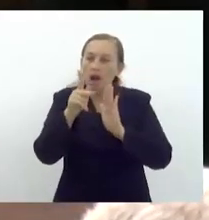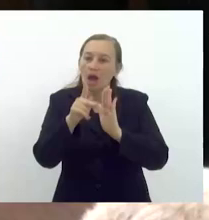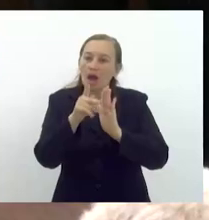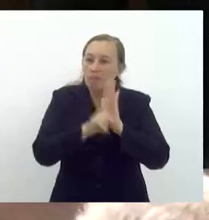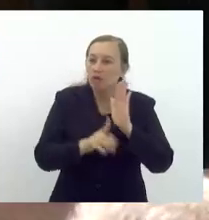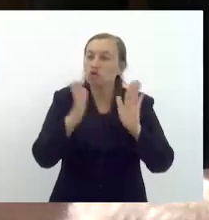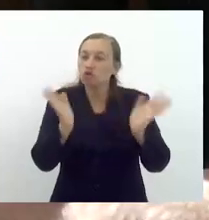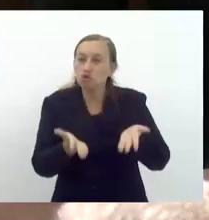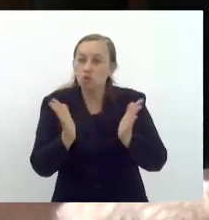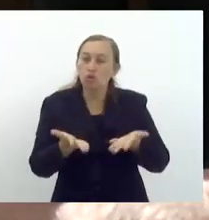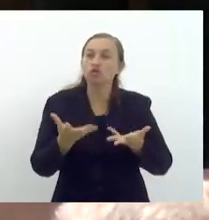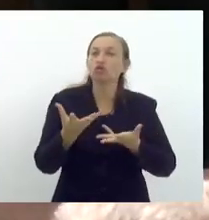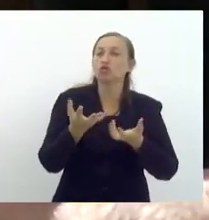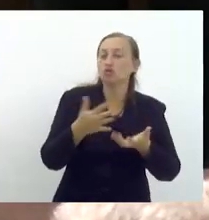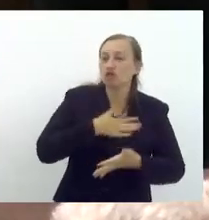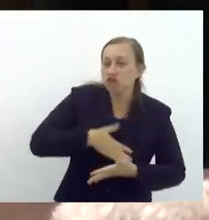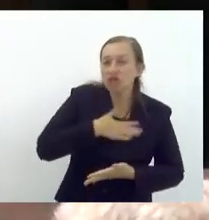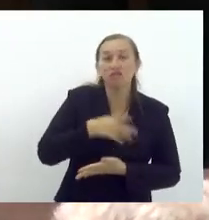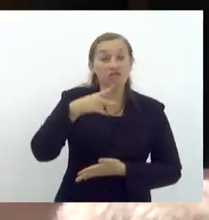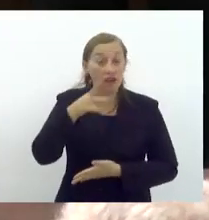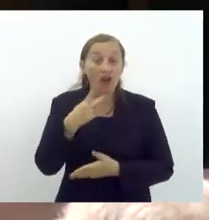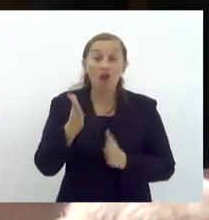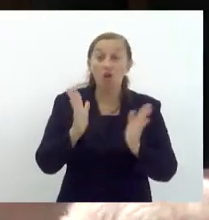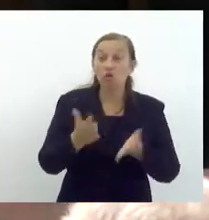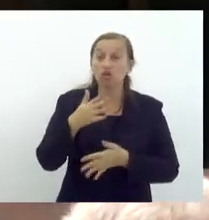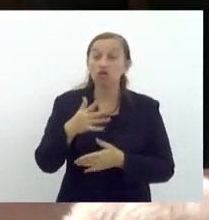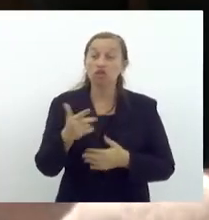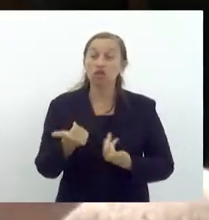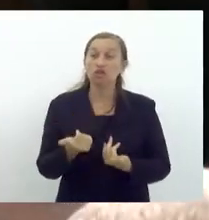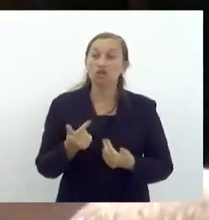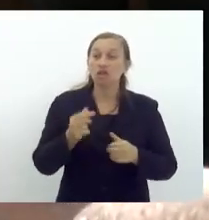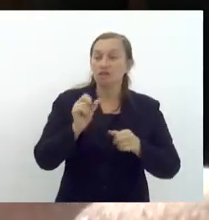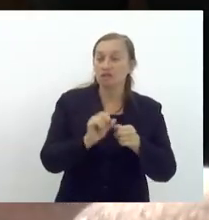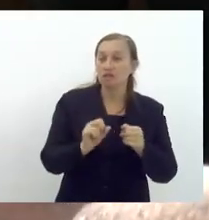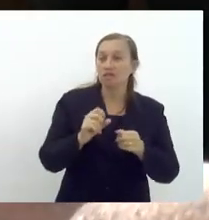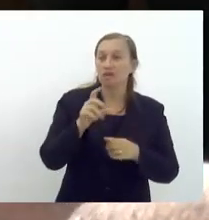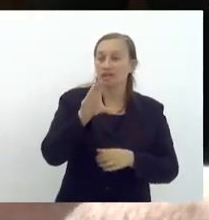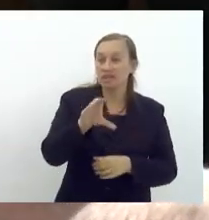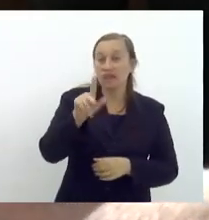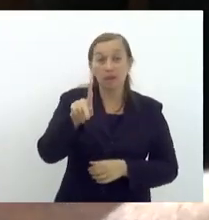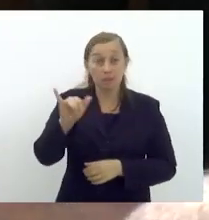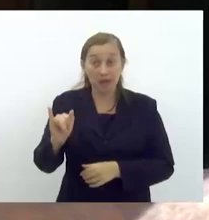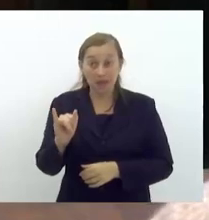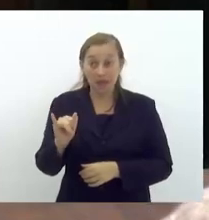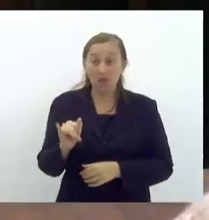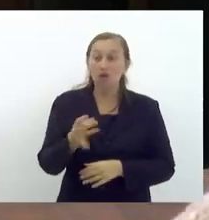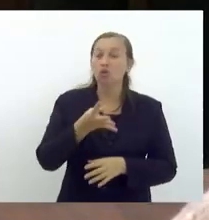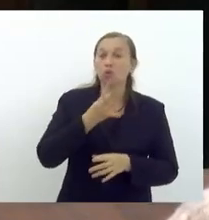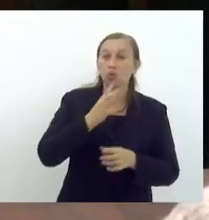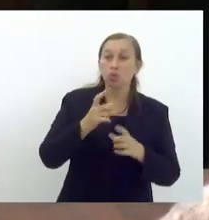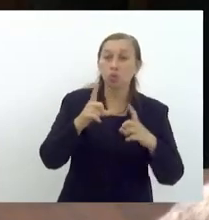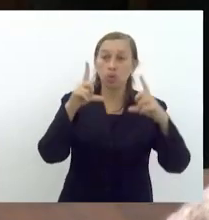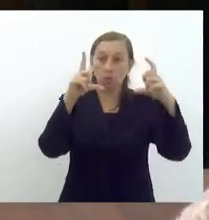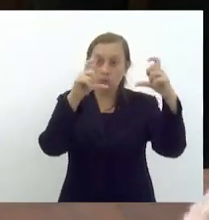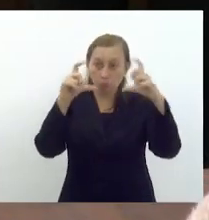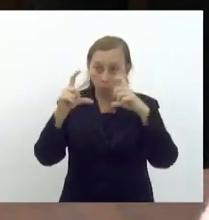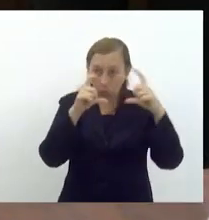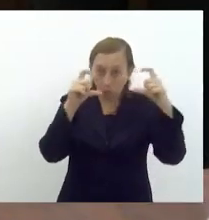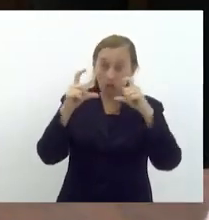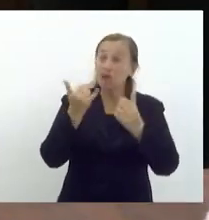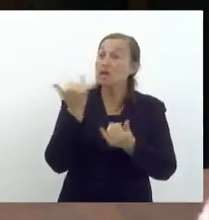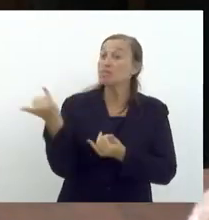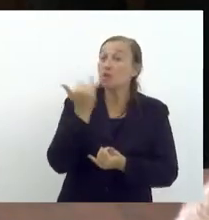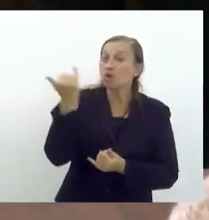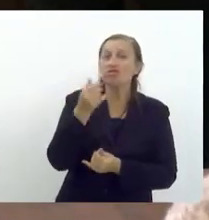de dizer para você excelência que hoje fizemos uma oitiva na CPI do reconhecimento fotográfico muito